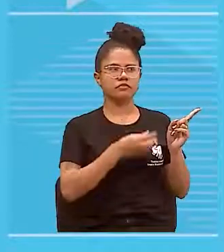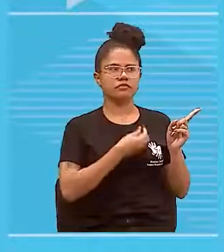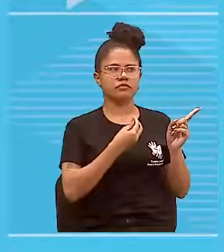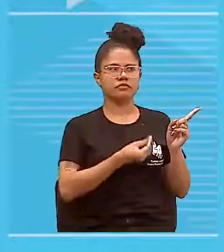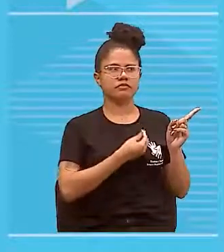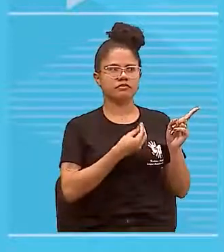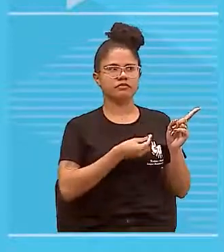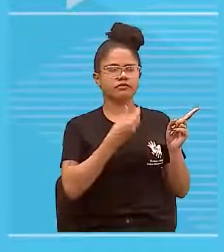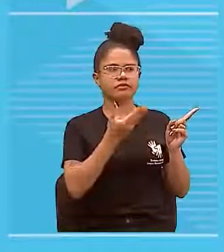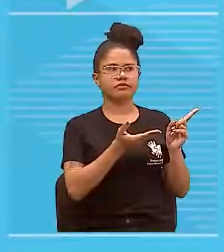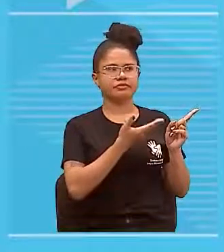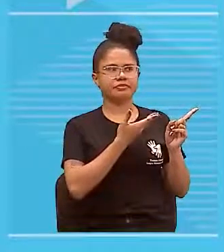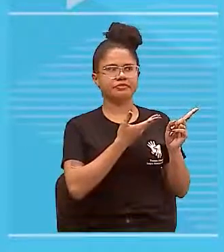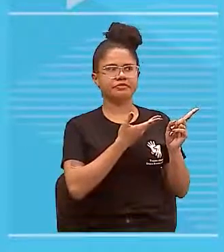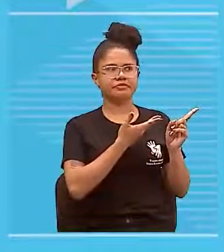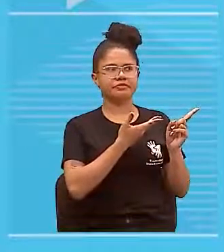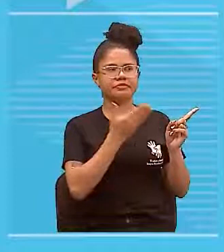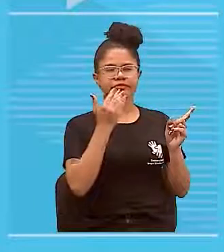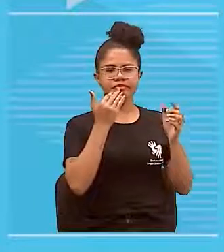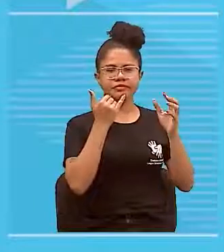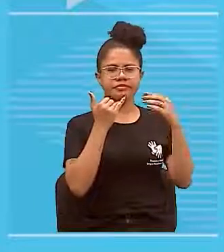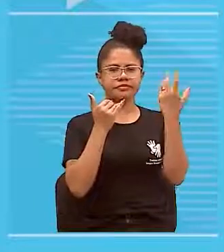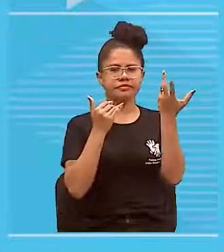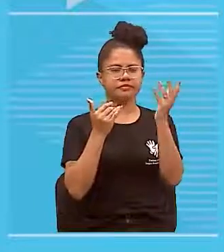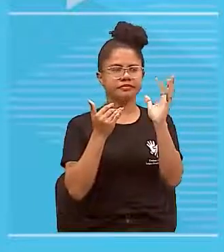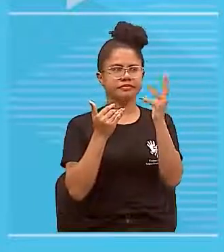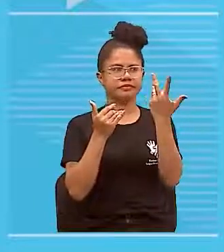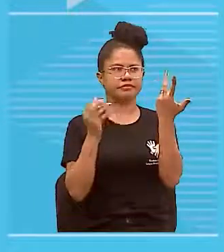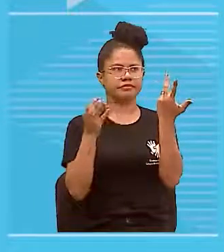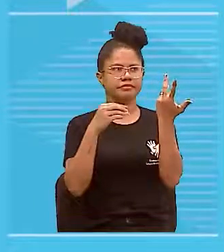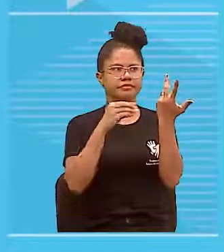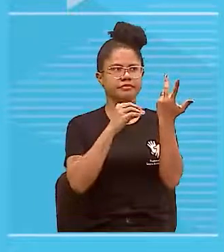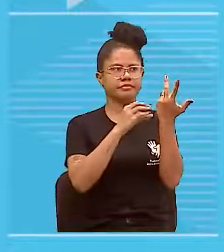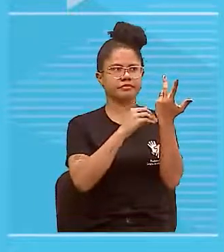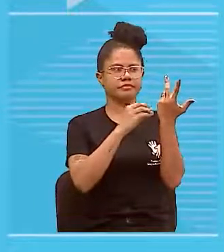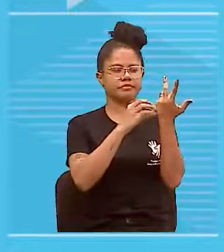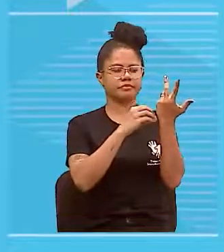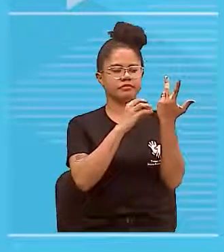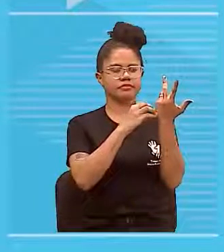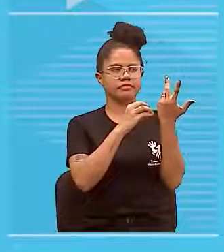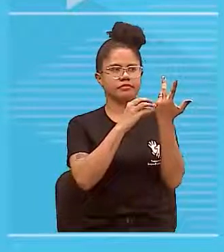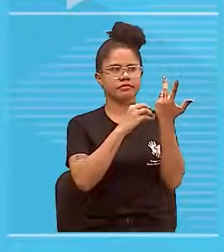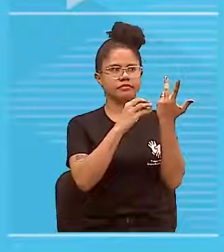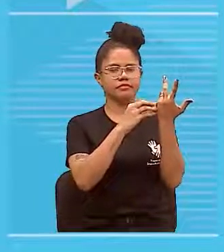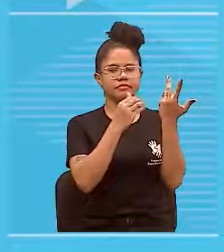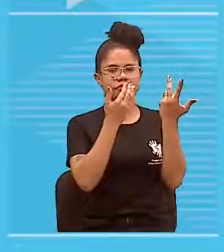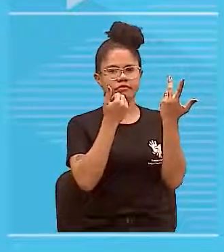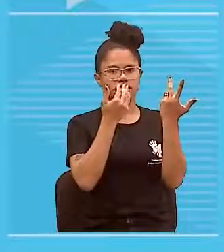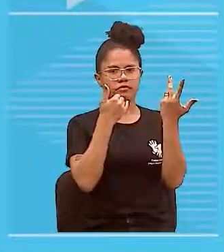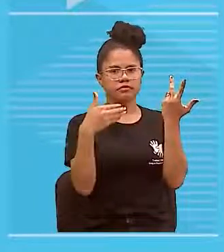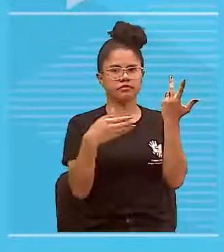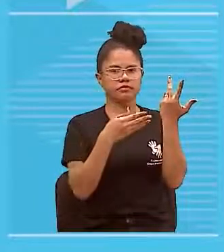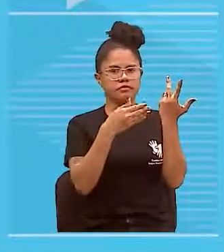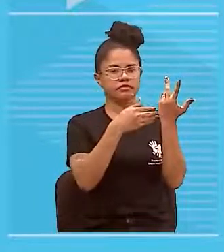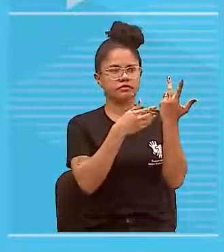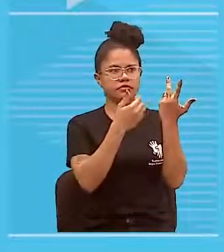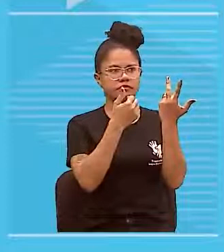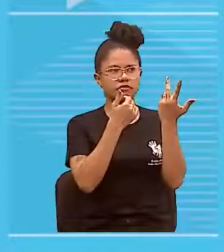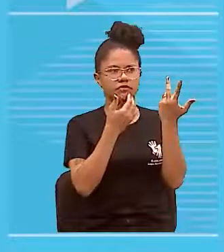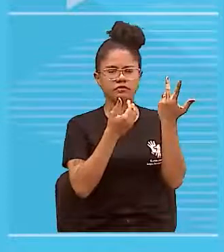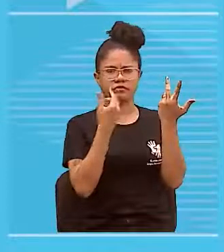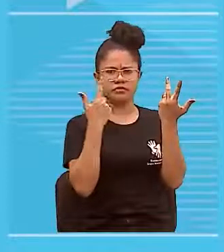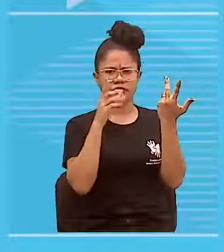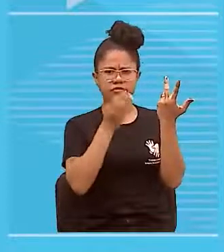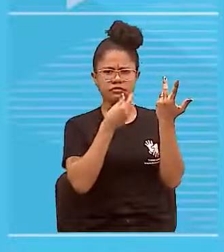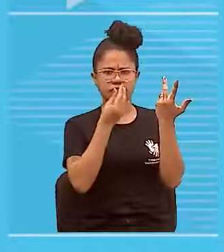viver, esse aqui, ó, que se alimenta desse fitoplâncton, esse peixinho aqui, que se alimenta desse fitoplâncton, ele consegue viver aqui embaixo